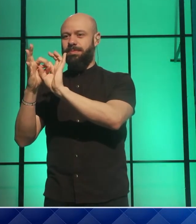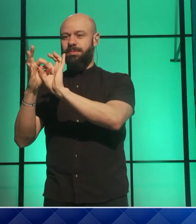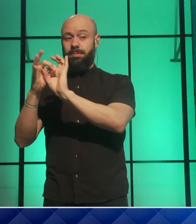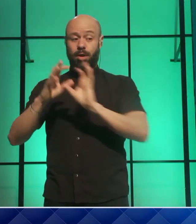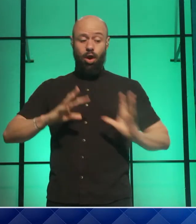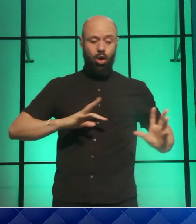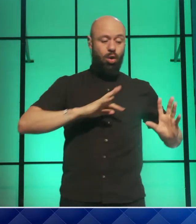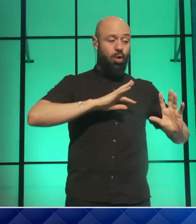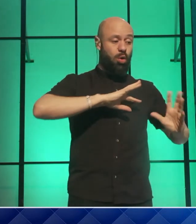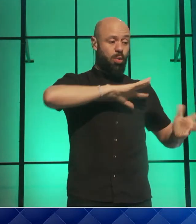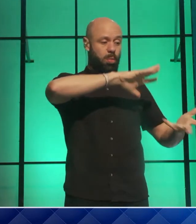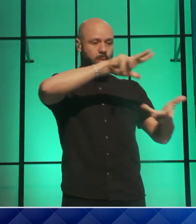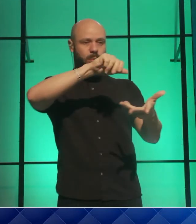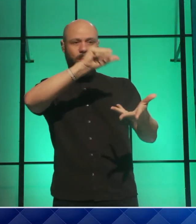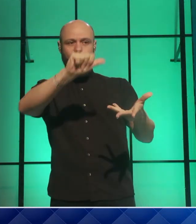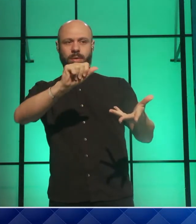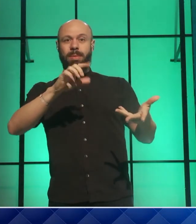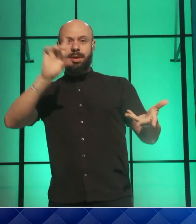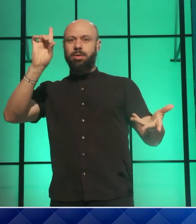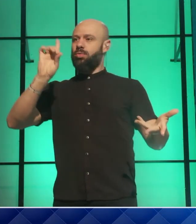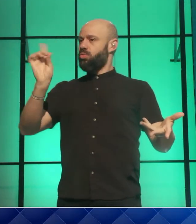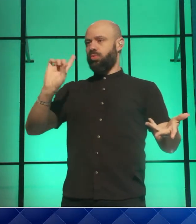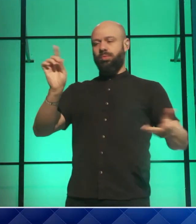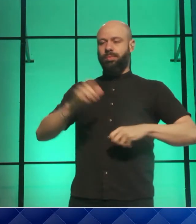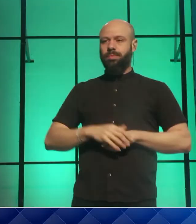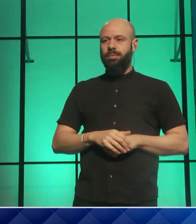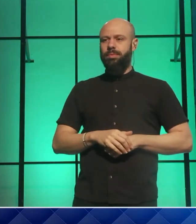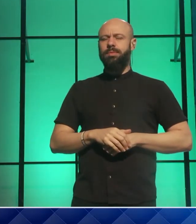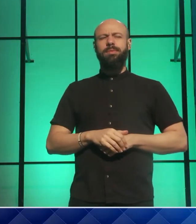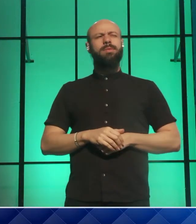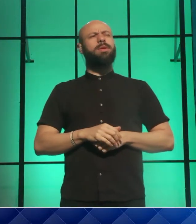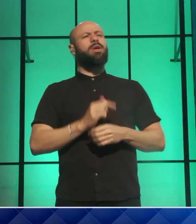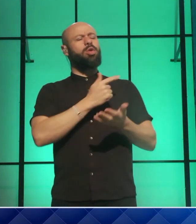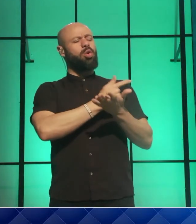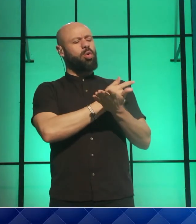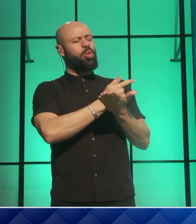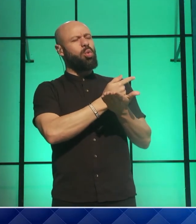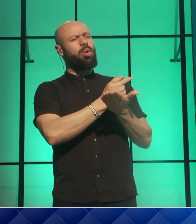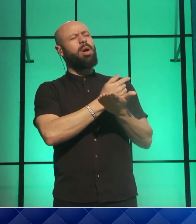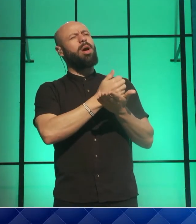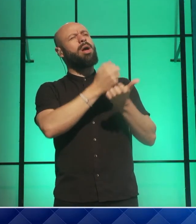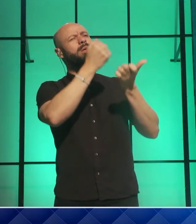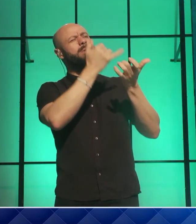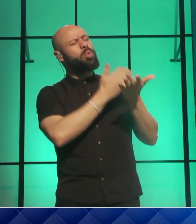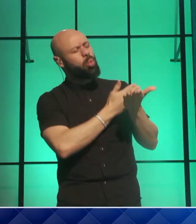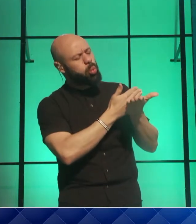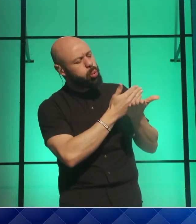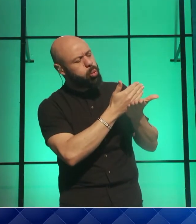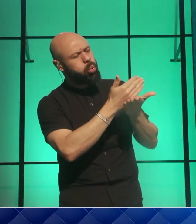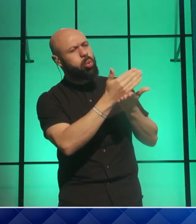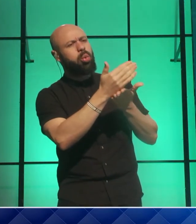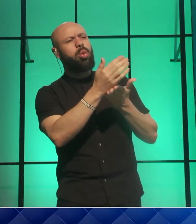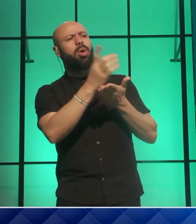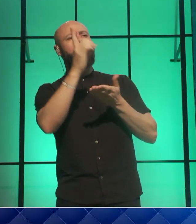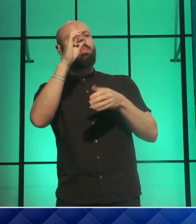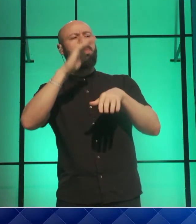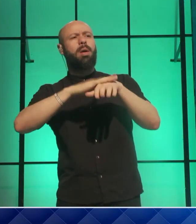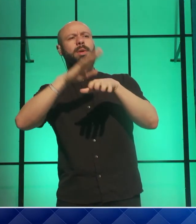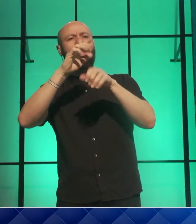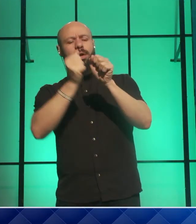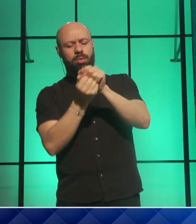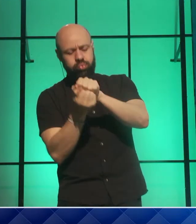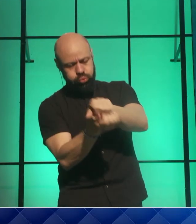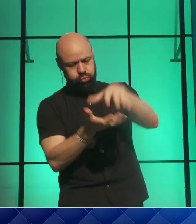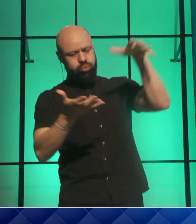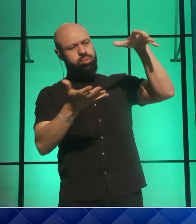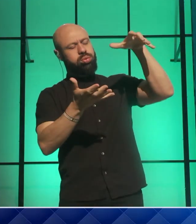Vejam o que o Senhor nos diz. No princípio firmastes os fundamentos da terra, e os